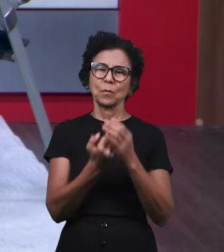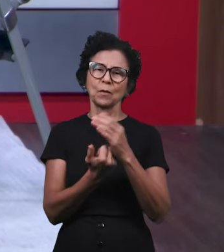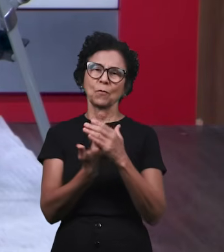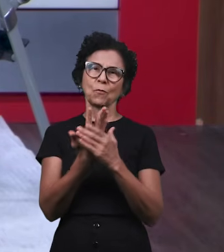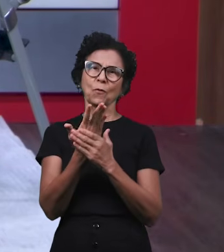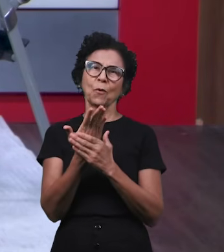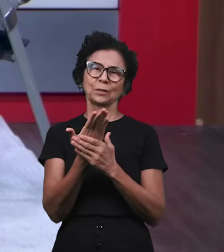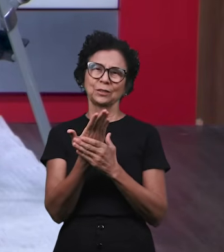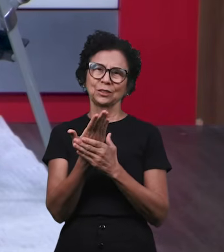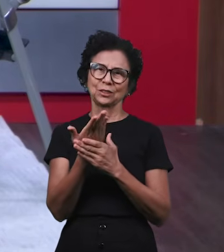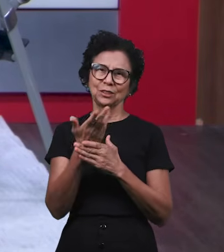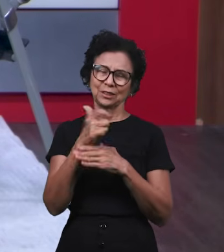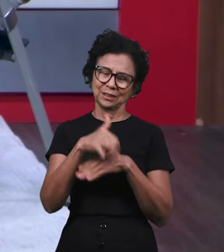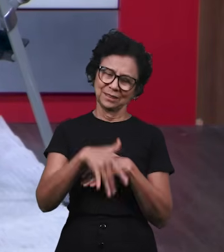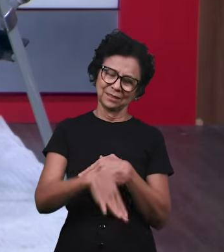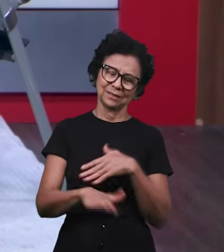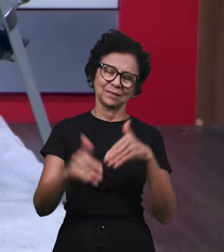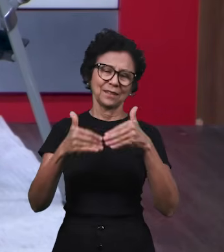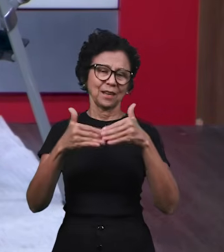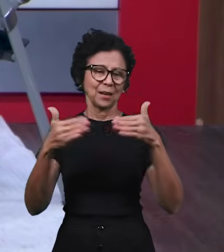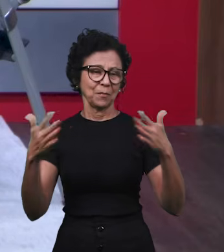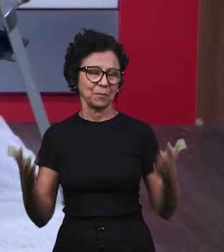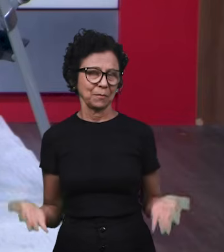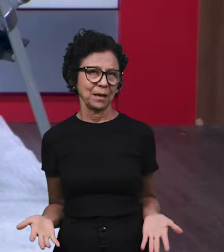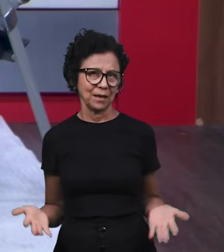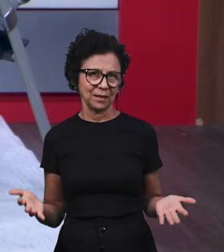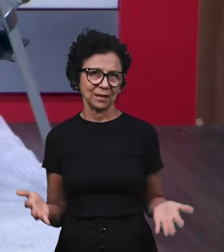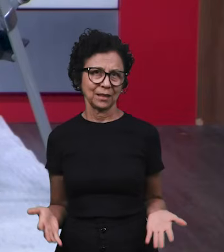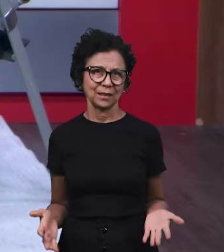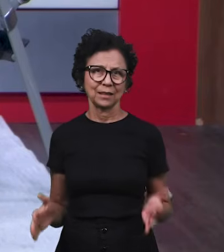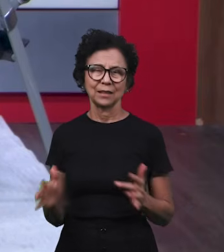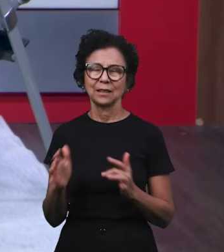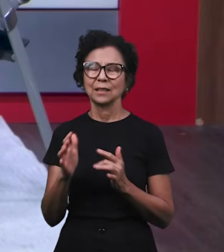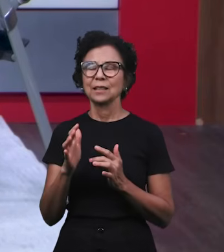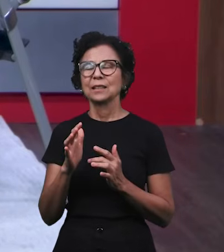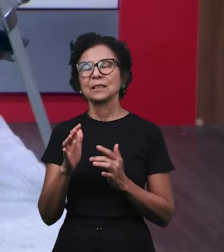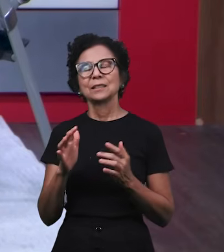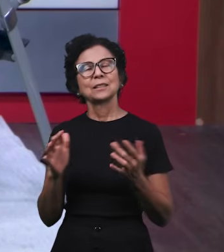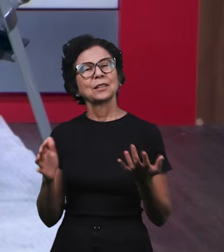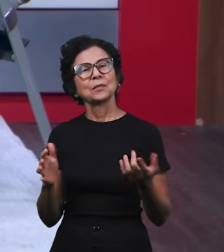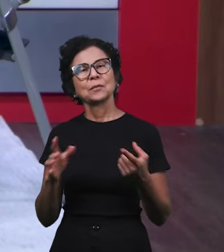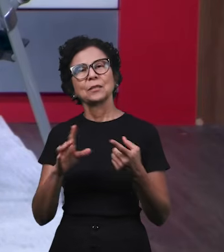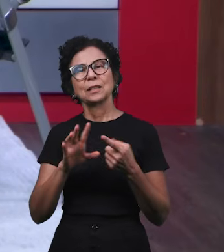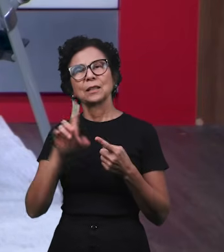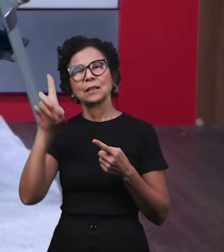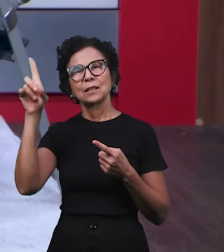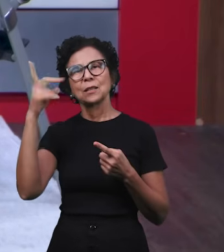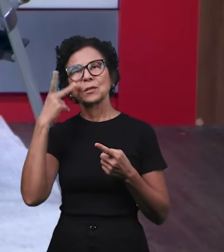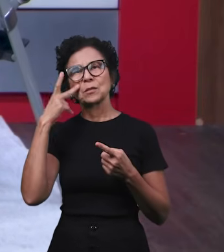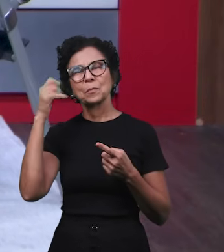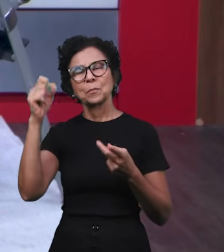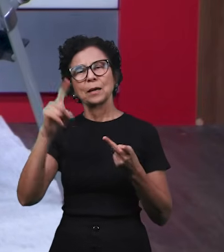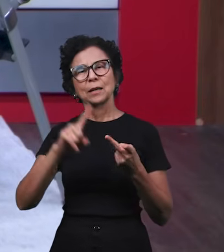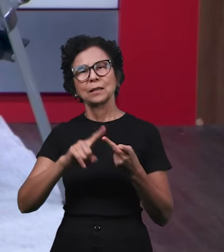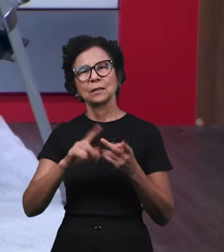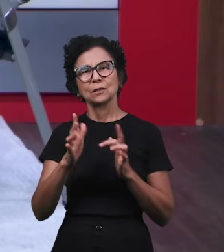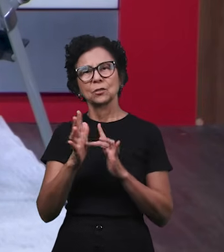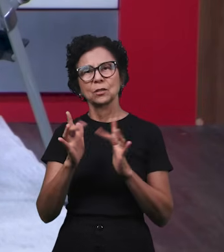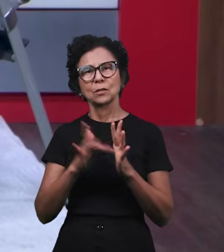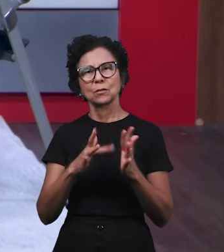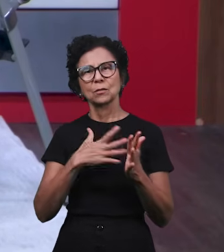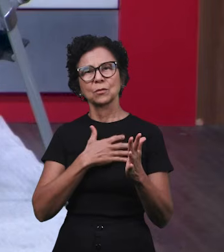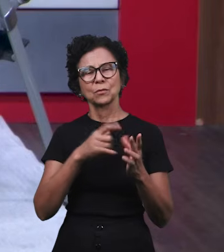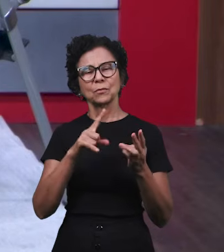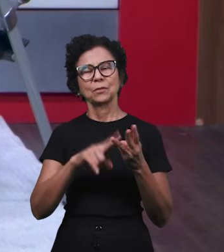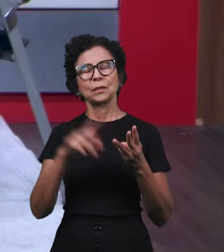fonte eterna. Glória a Deus. Né? Que é o Senhor Jesus, que é a Trindade, o Pai, o Filho e o Espírito Santo, que é a palavra que traz a fonte, que a gente tem esse